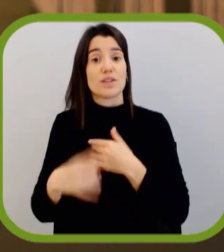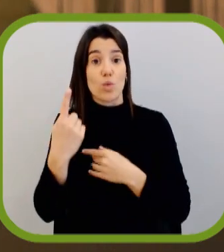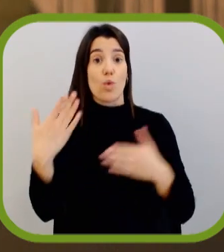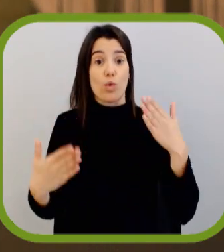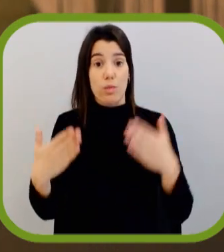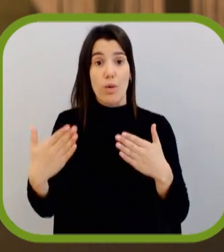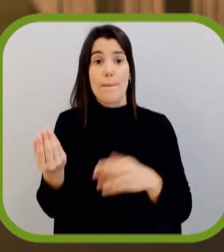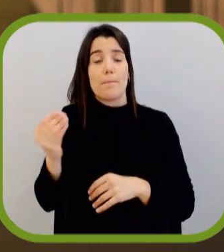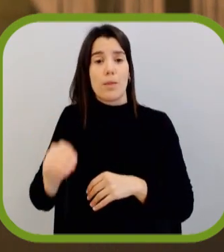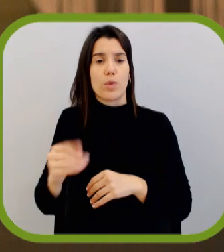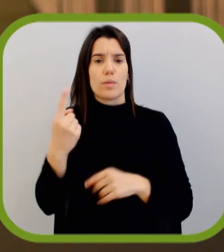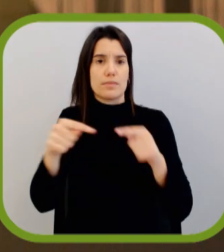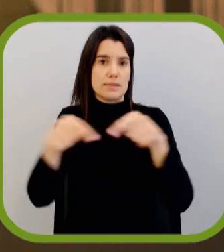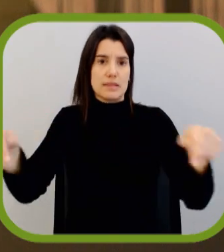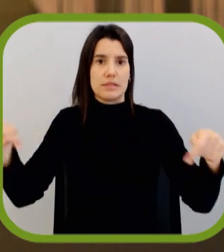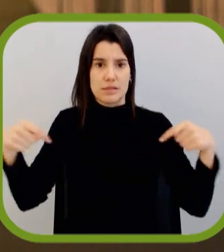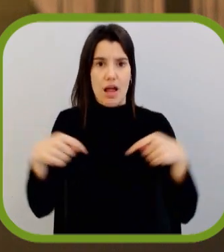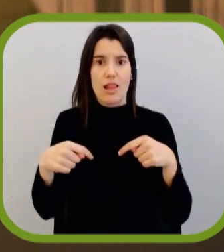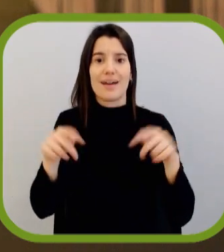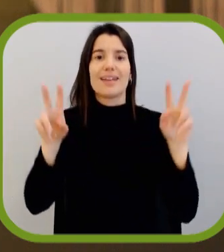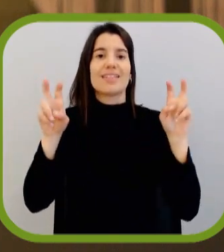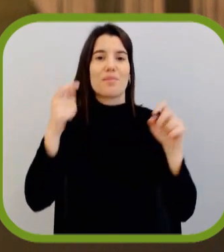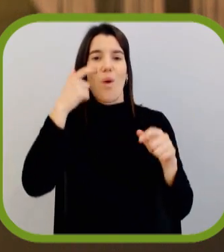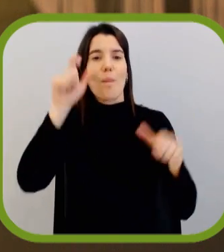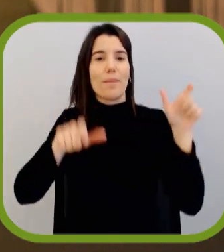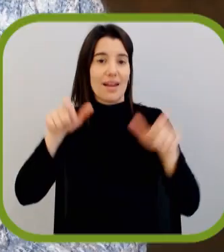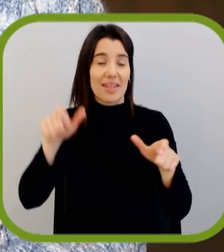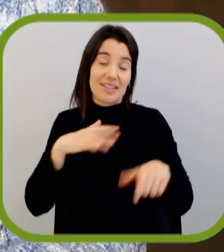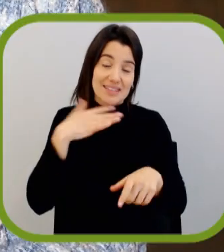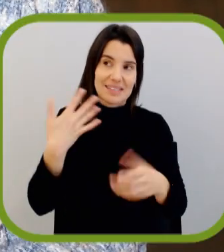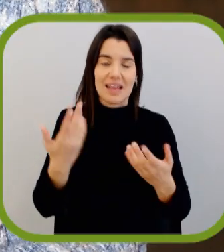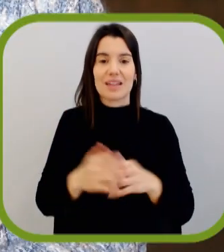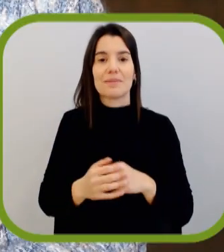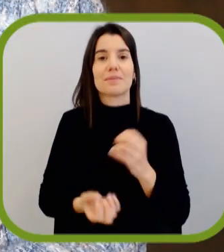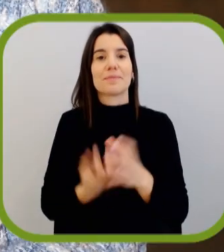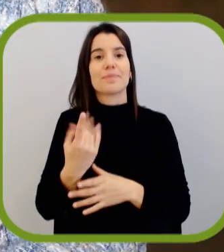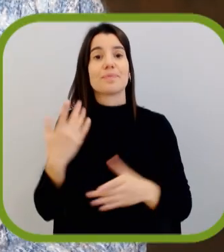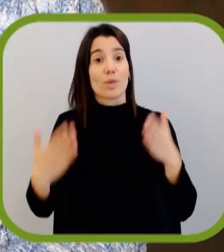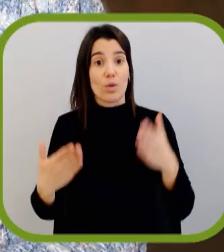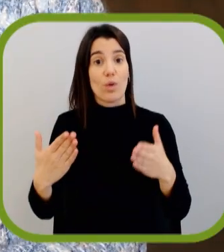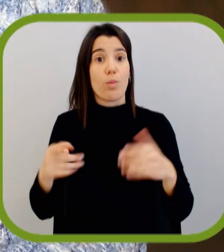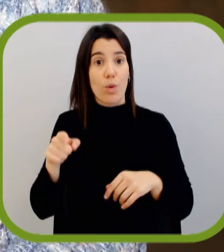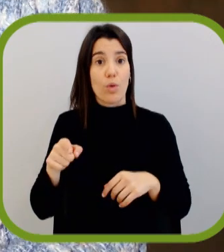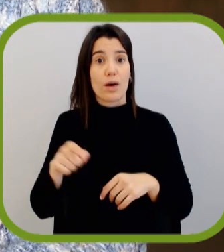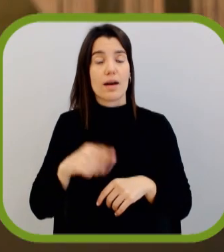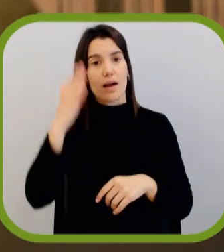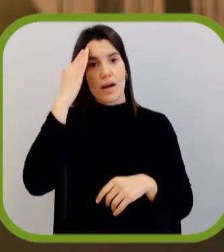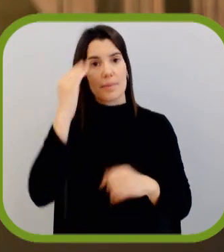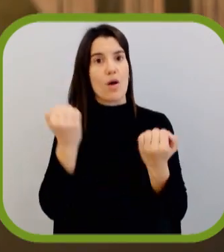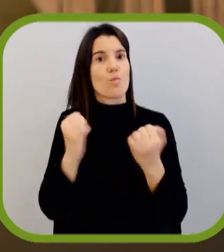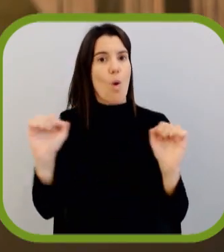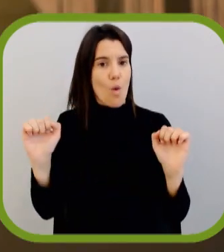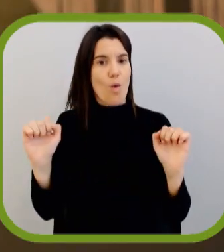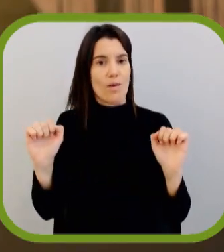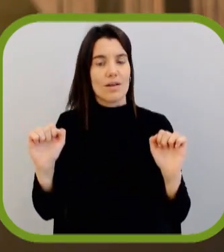robô, para pôr lá numa sala, por acaso a Sala da Humanidade, tem piada, e criei um robô com capacidade, com